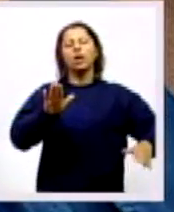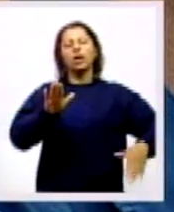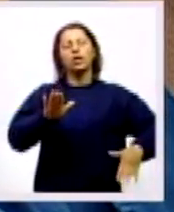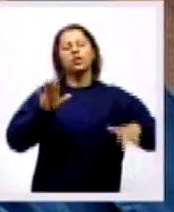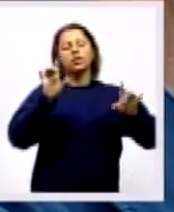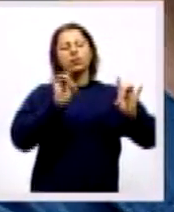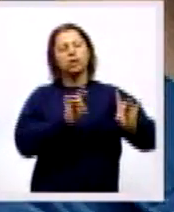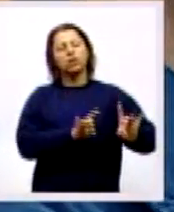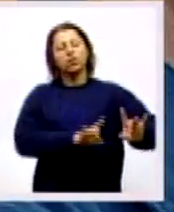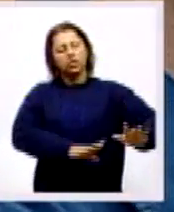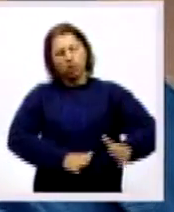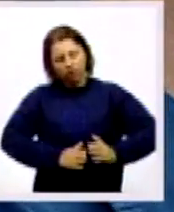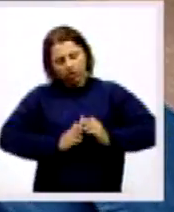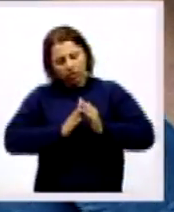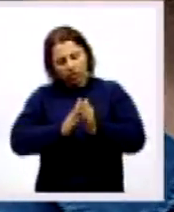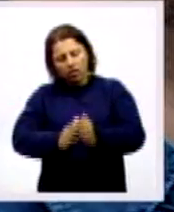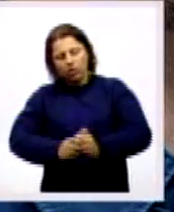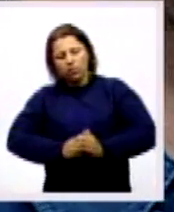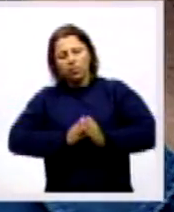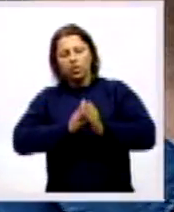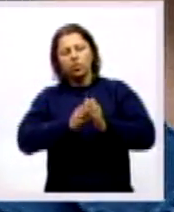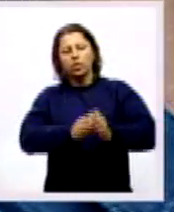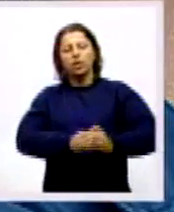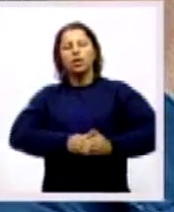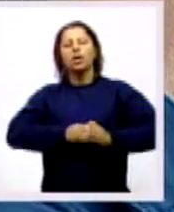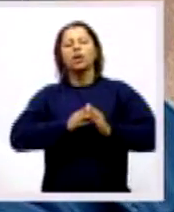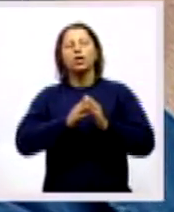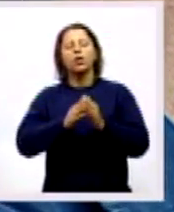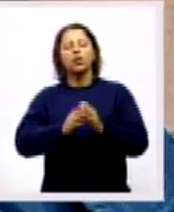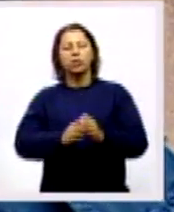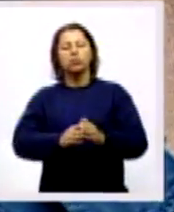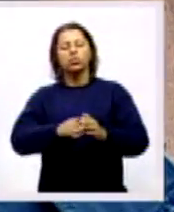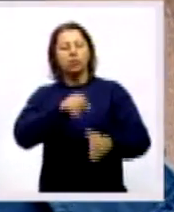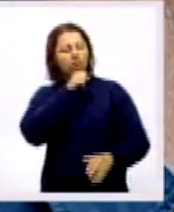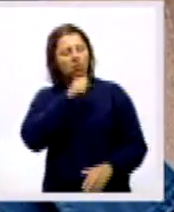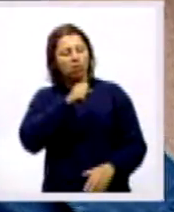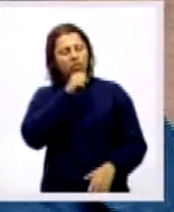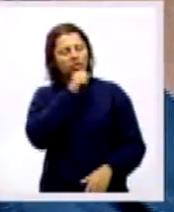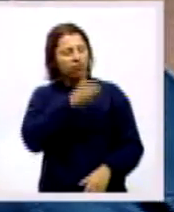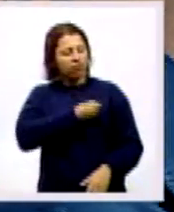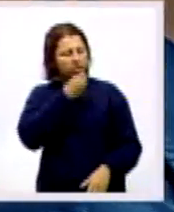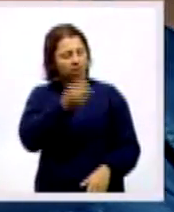praia. Eu larguei o meu barco